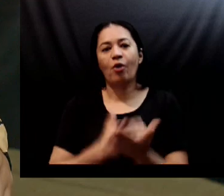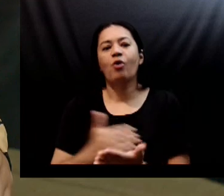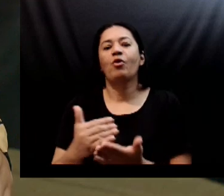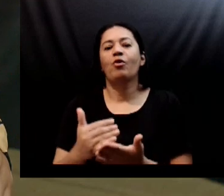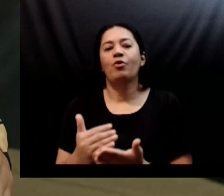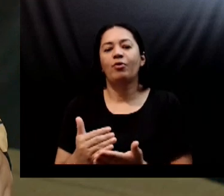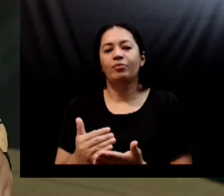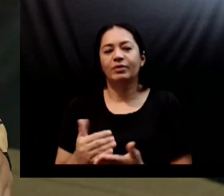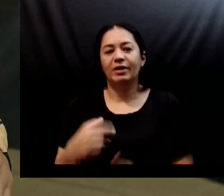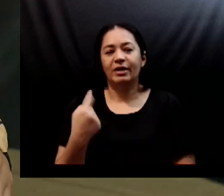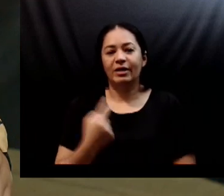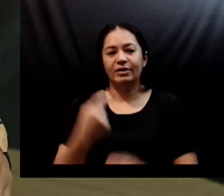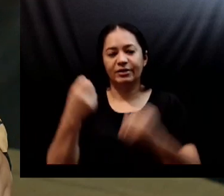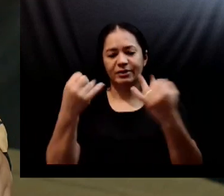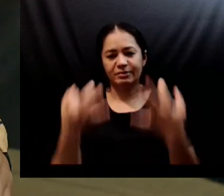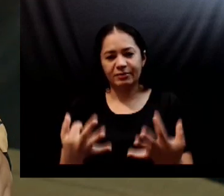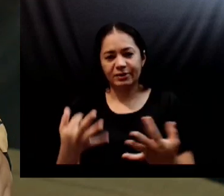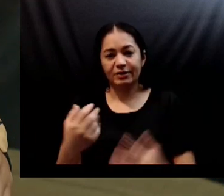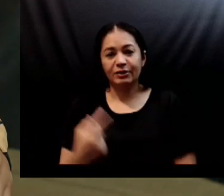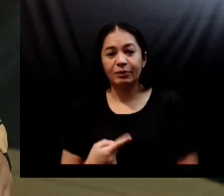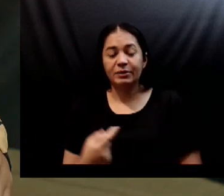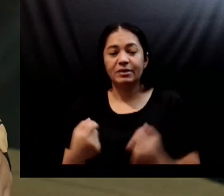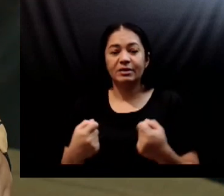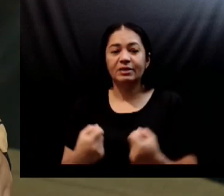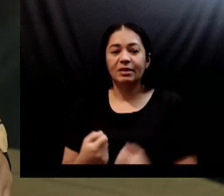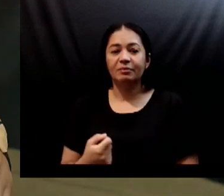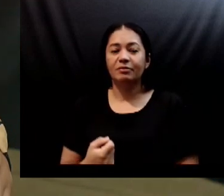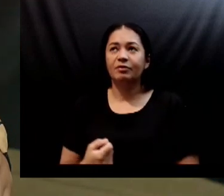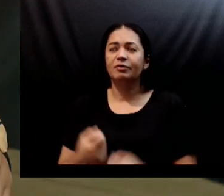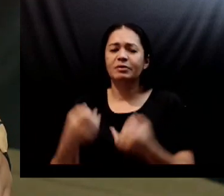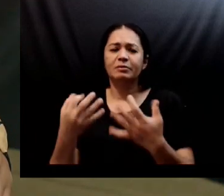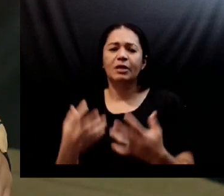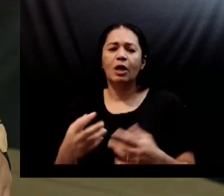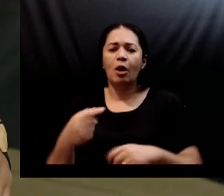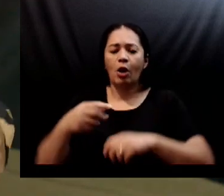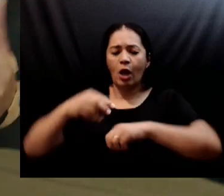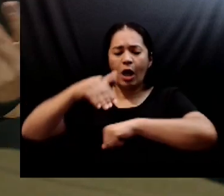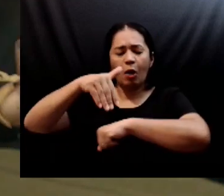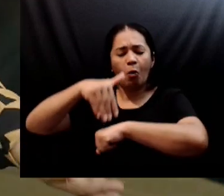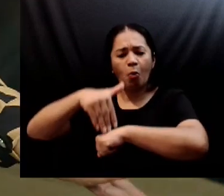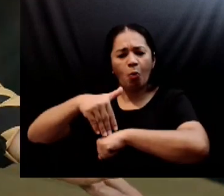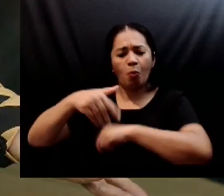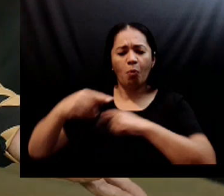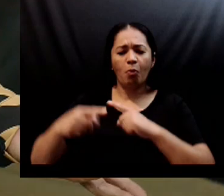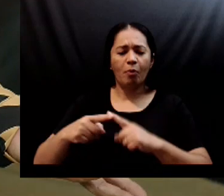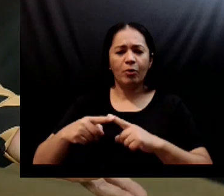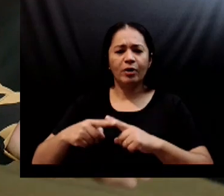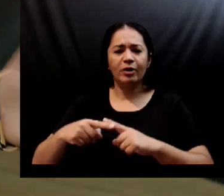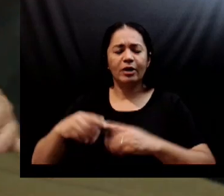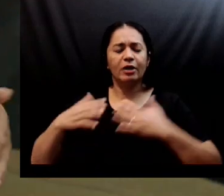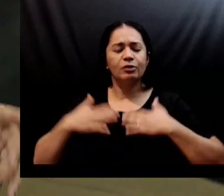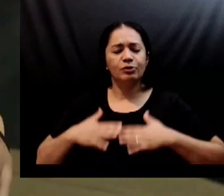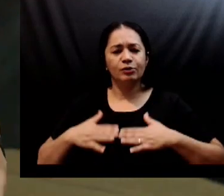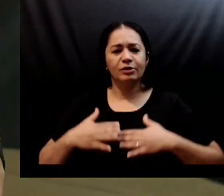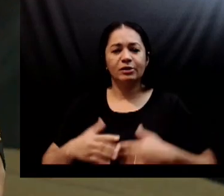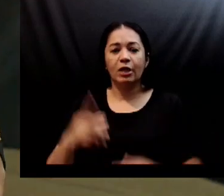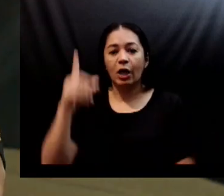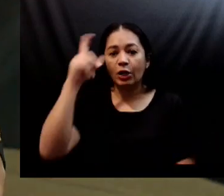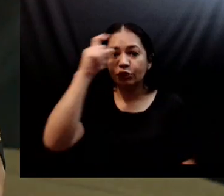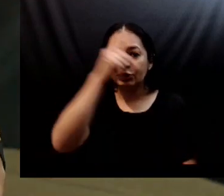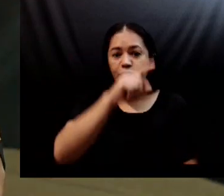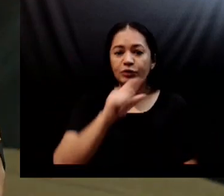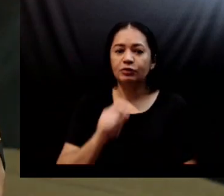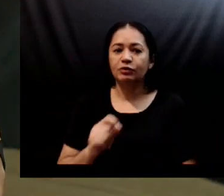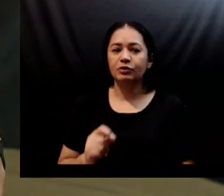fala. A gente vai falar sobre a culpa de descansar, a cobrança na hora do lazer, a dificuldade de se